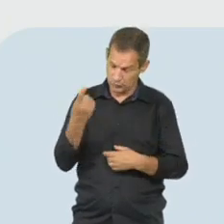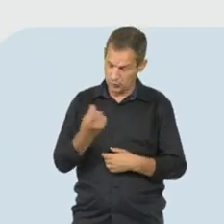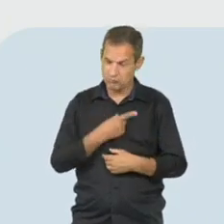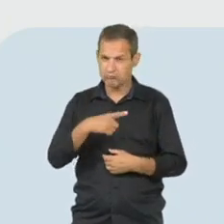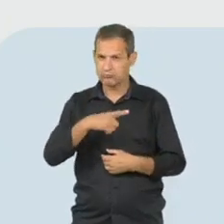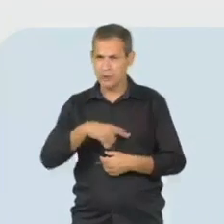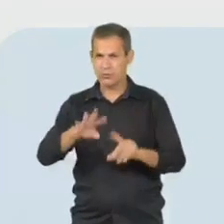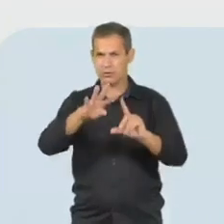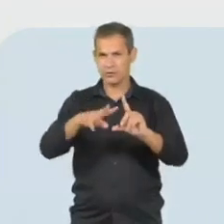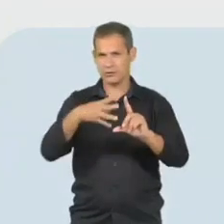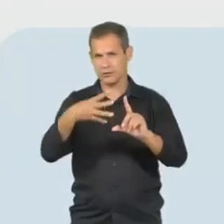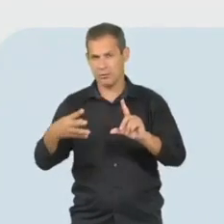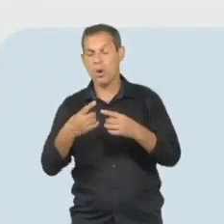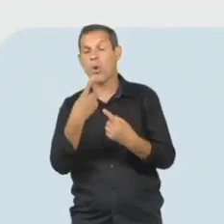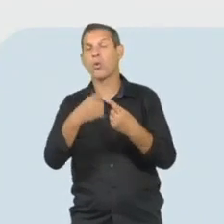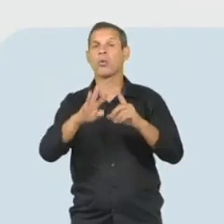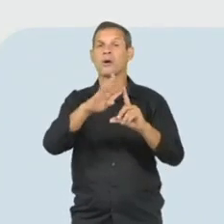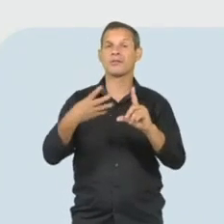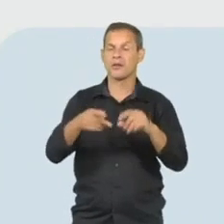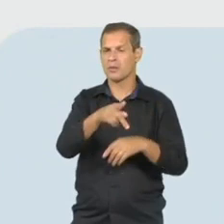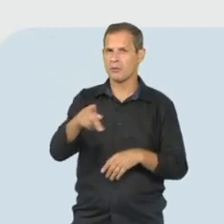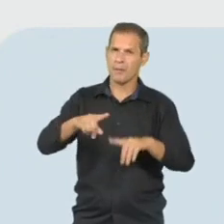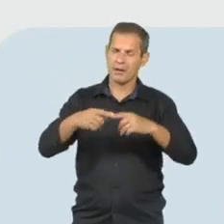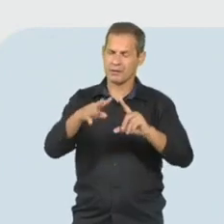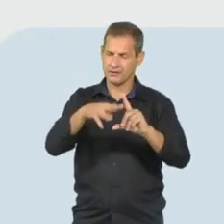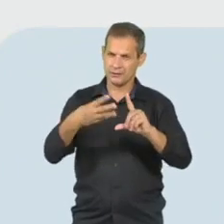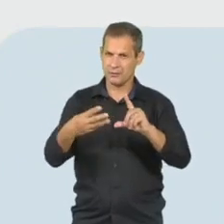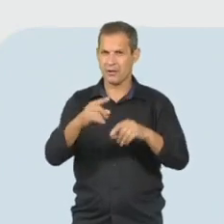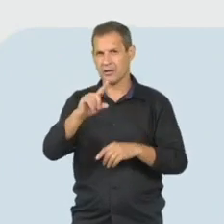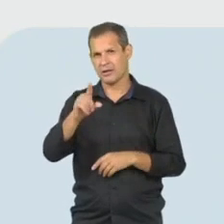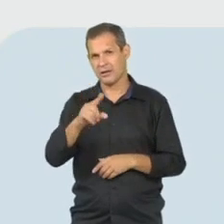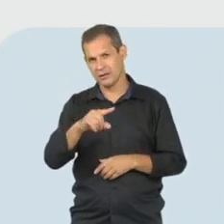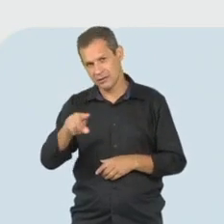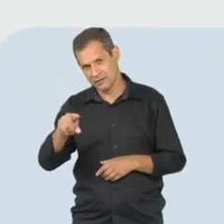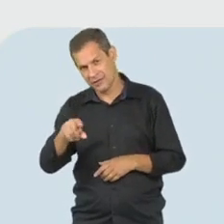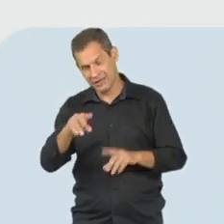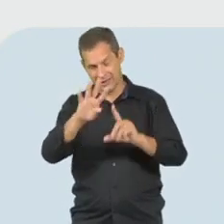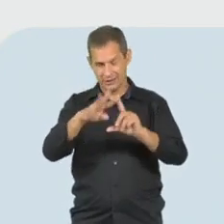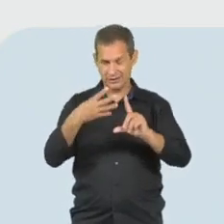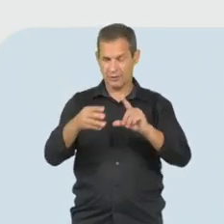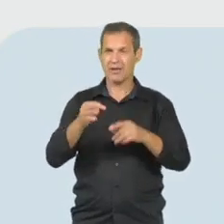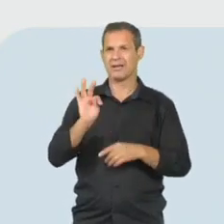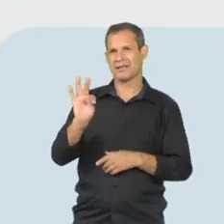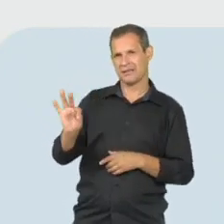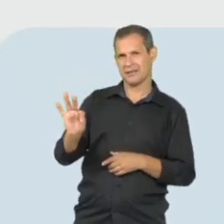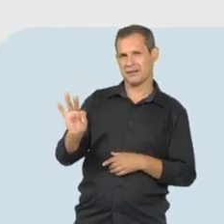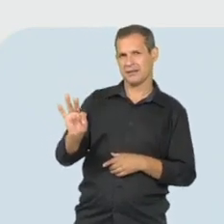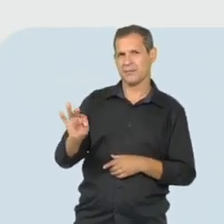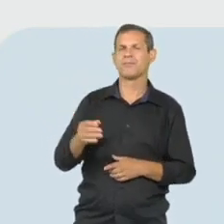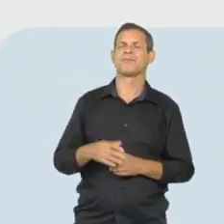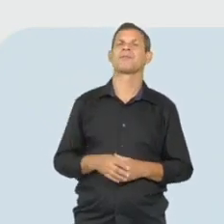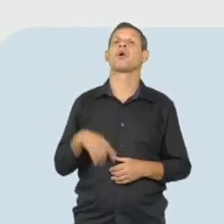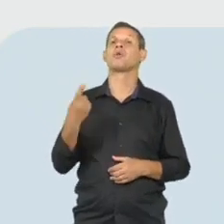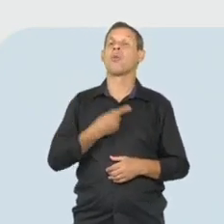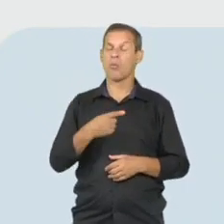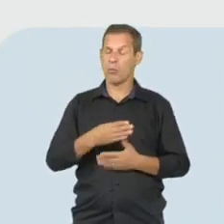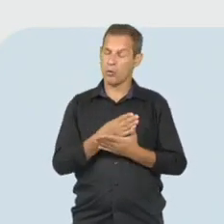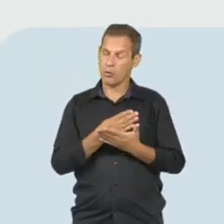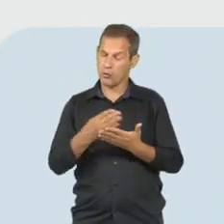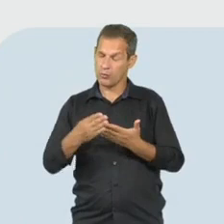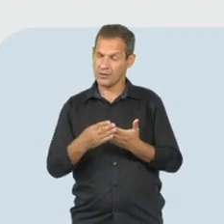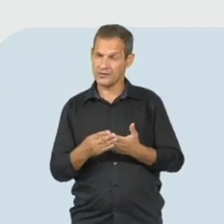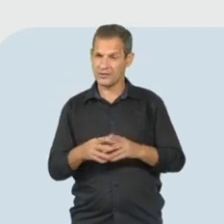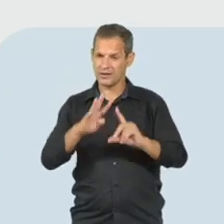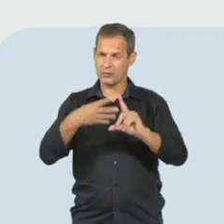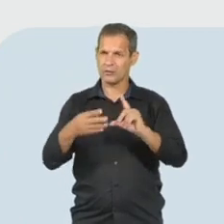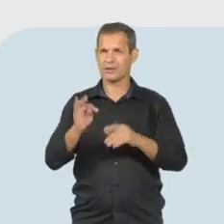ter as tabelas. Quais são as tabelas, professor? Tabela Z e tabela T. Então, nós vamos começar com a tabela Z